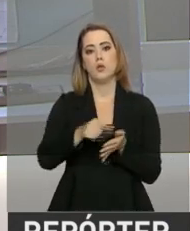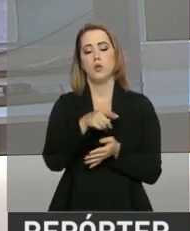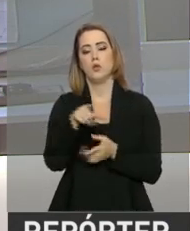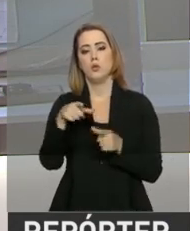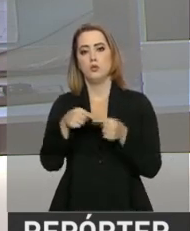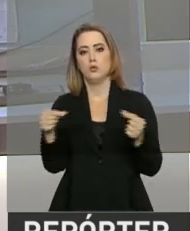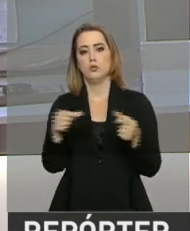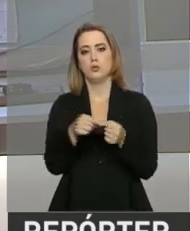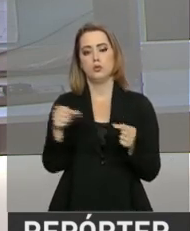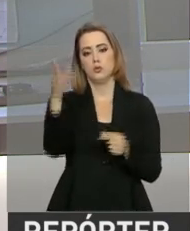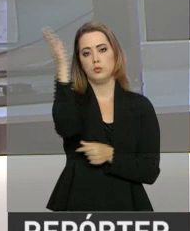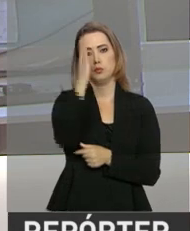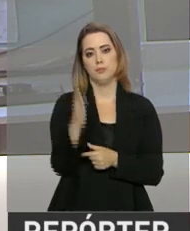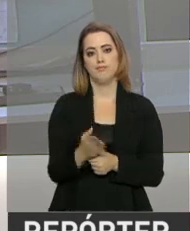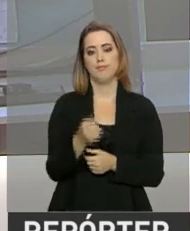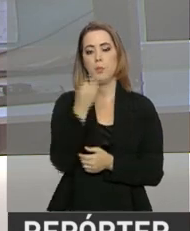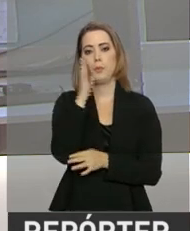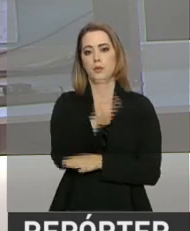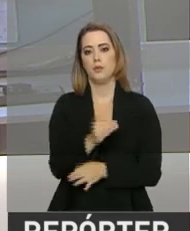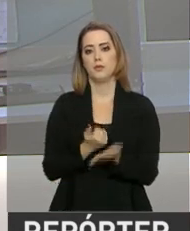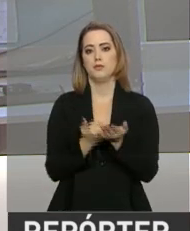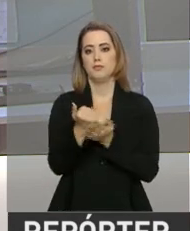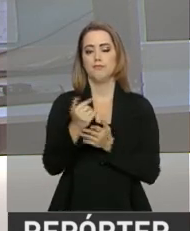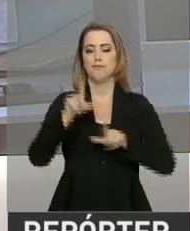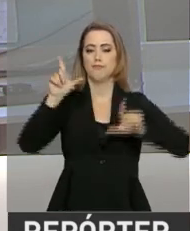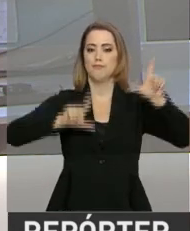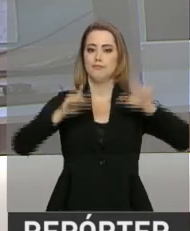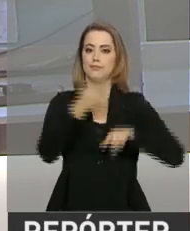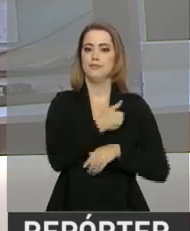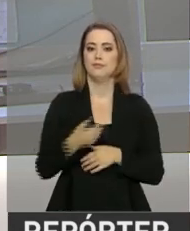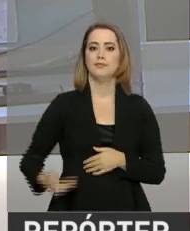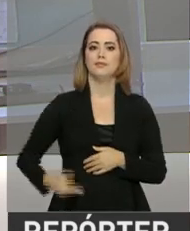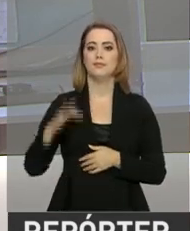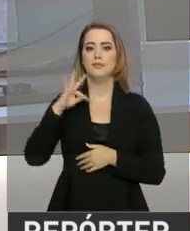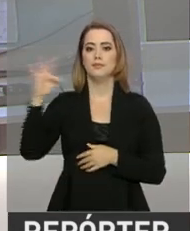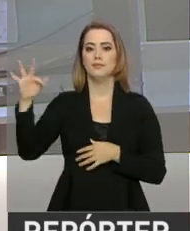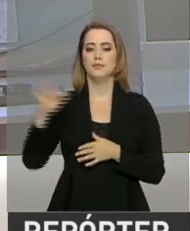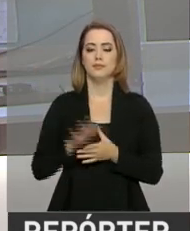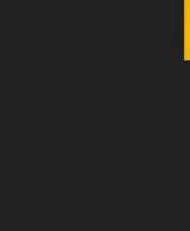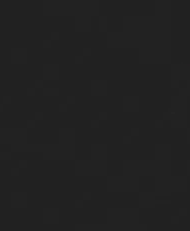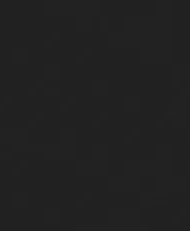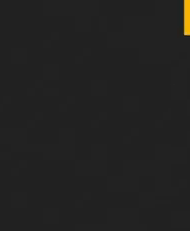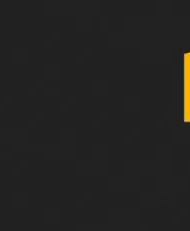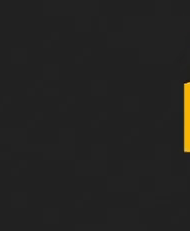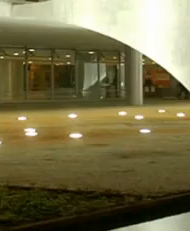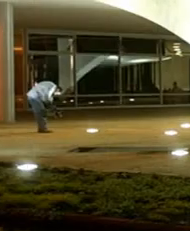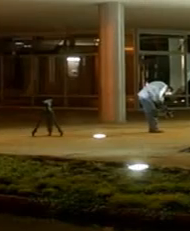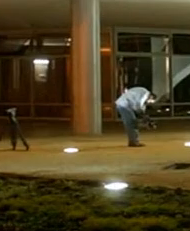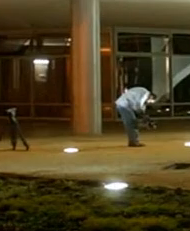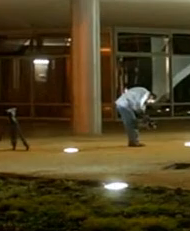no brasil boa tarde pra você continue com a gente e nbr a tv do governo federal